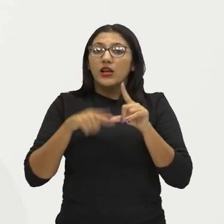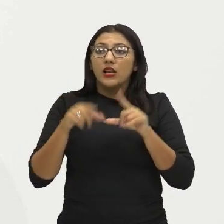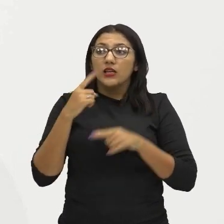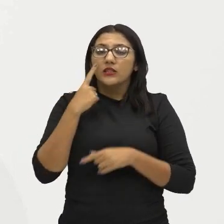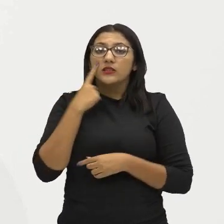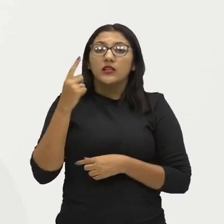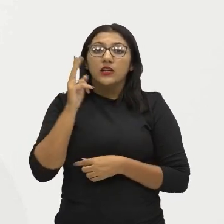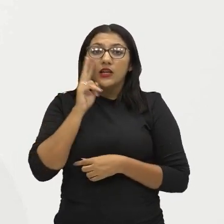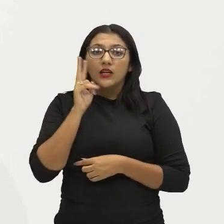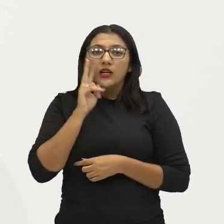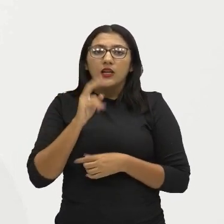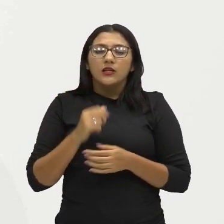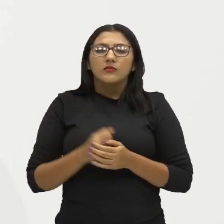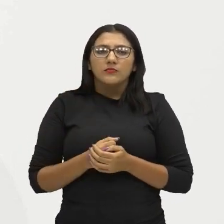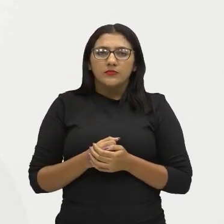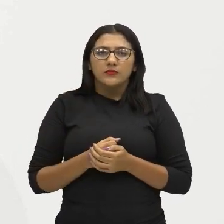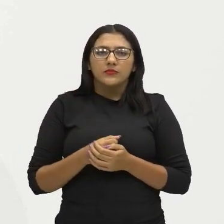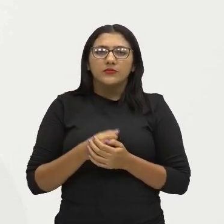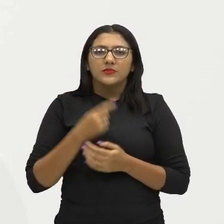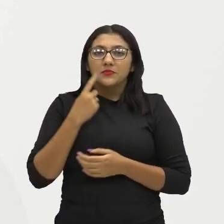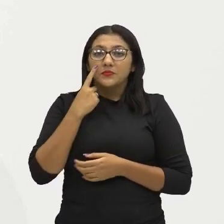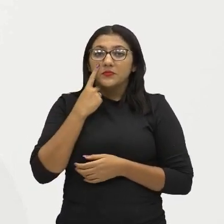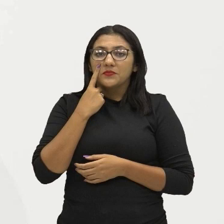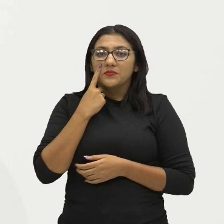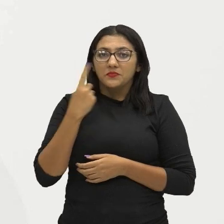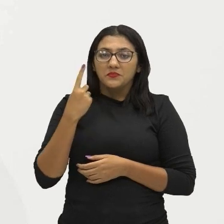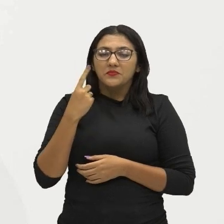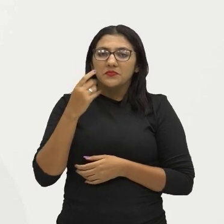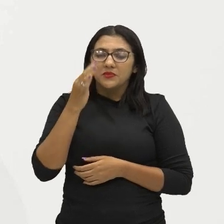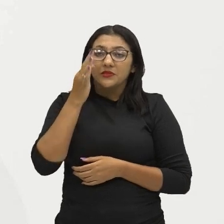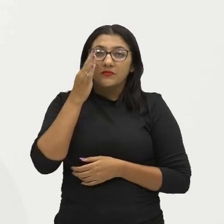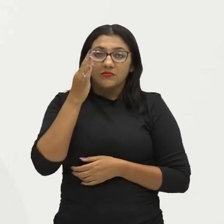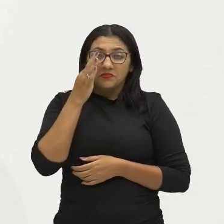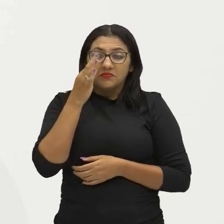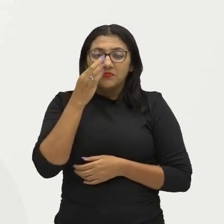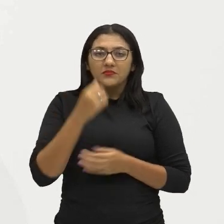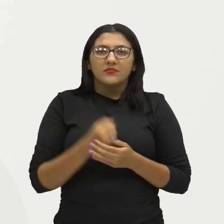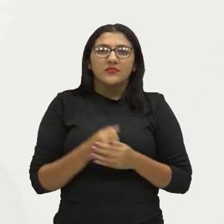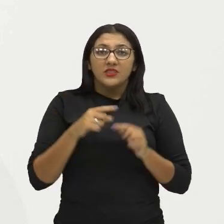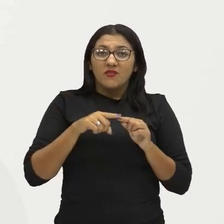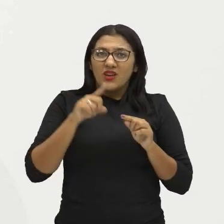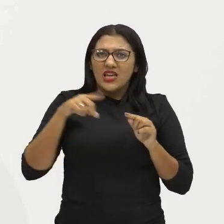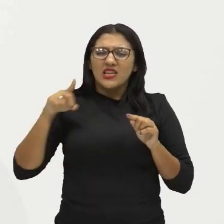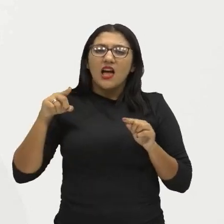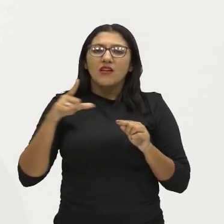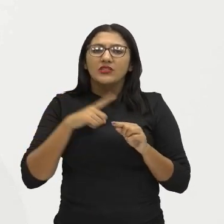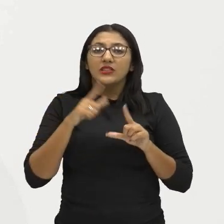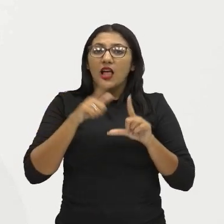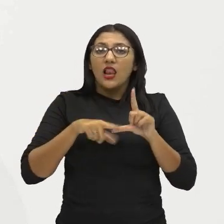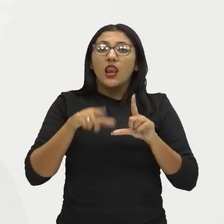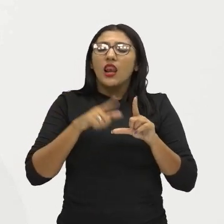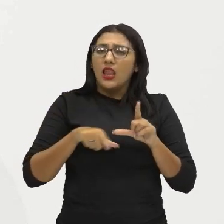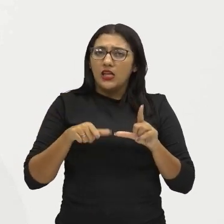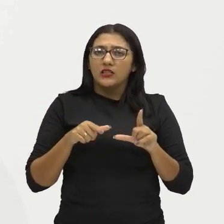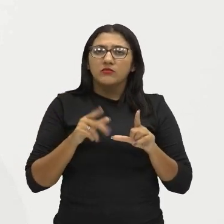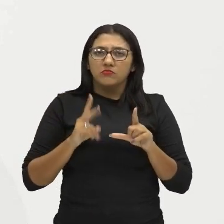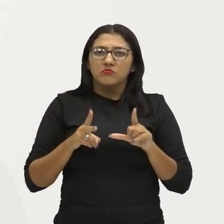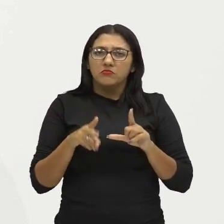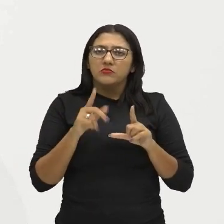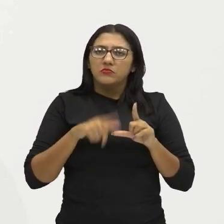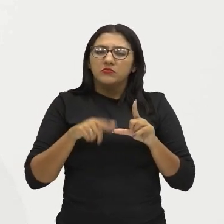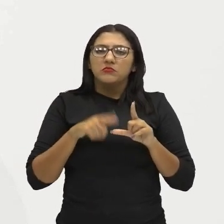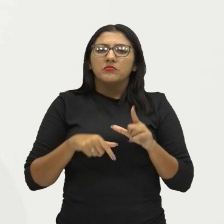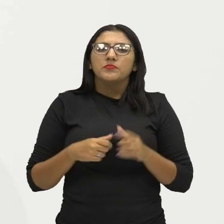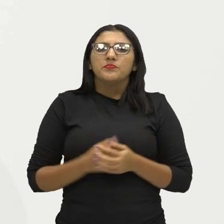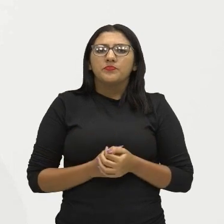olha aqui as variáveis. Então, olha aqui o meu olho. Então, as variáveis, elas são as letras.